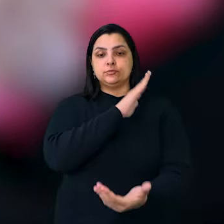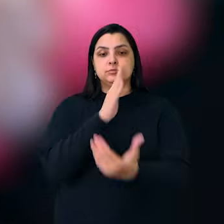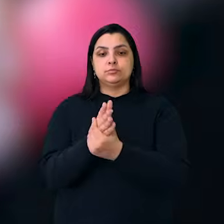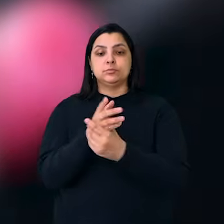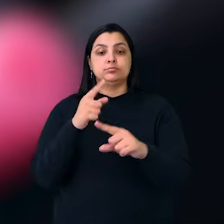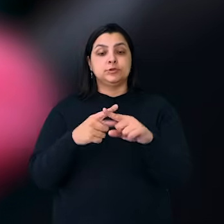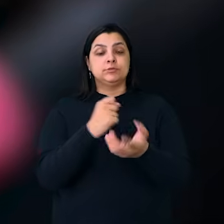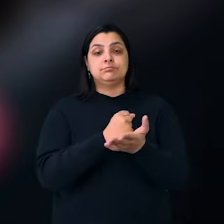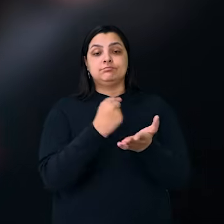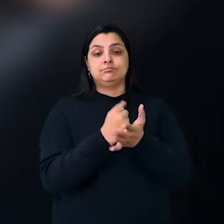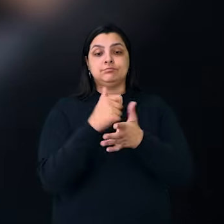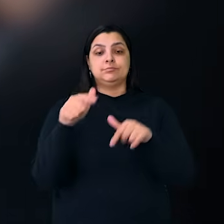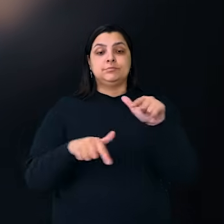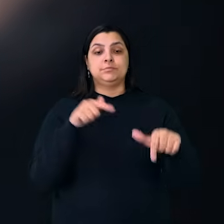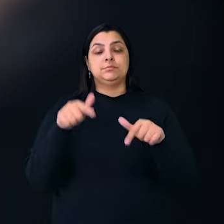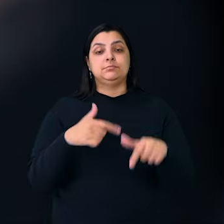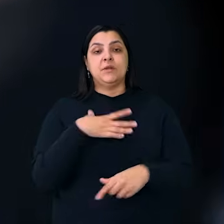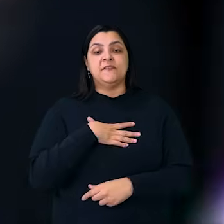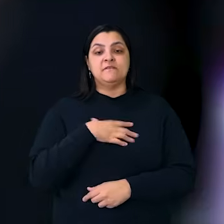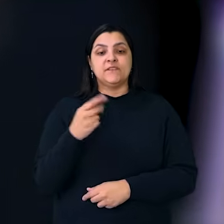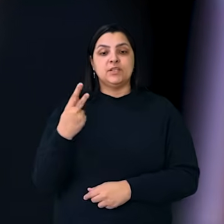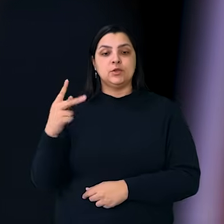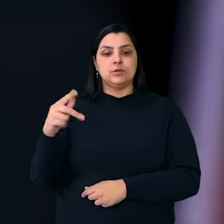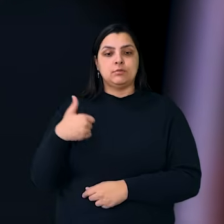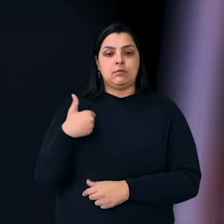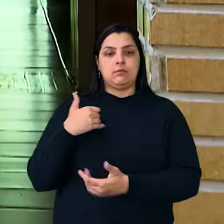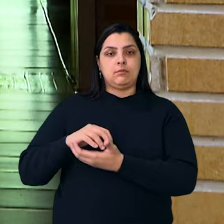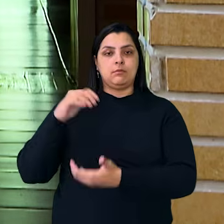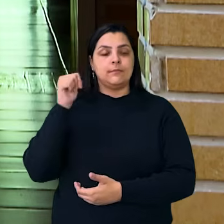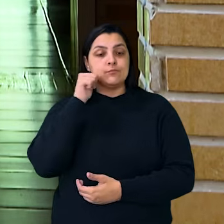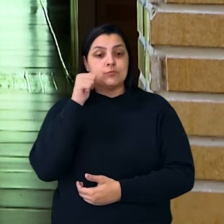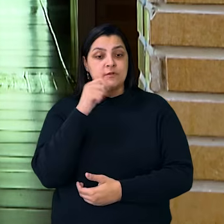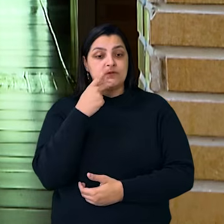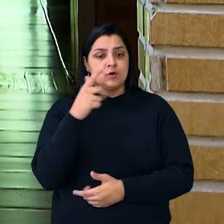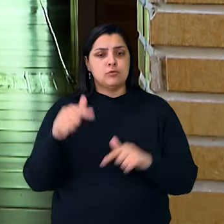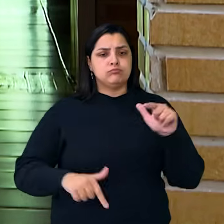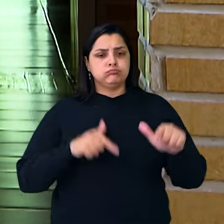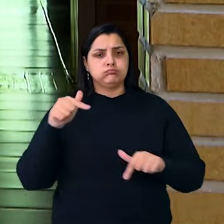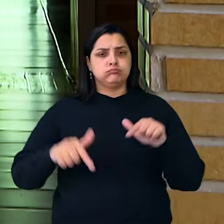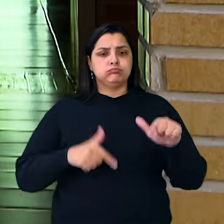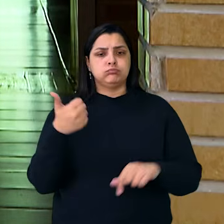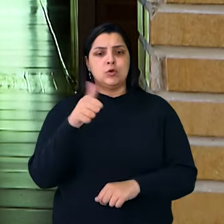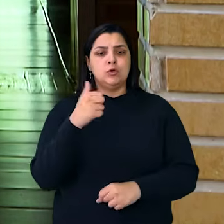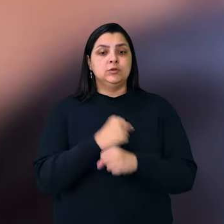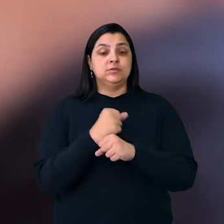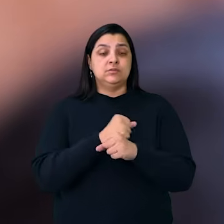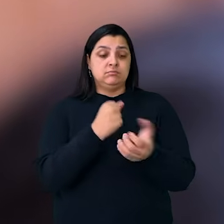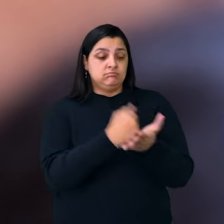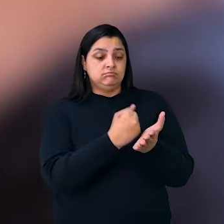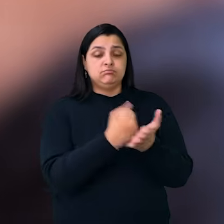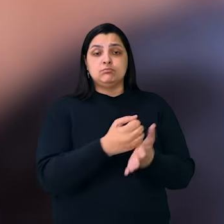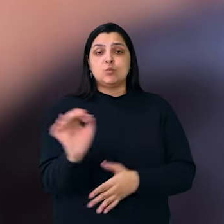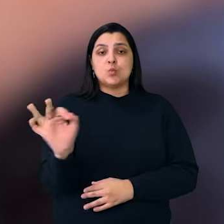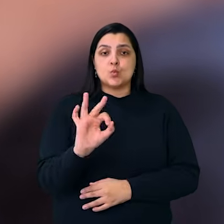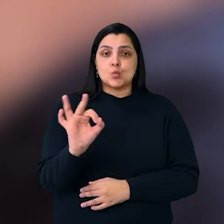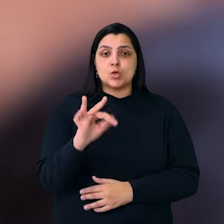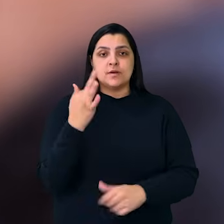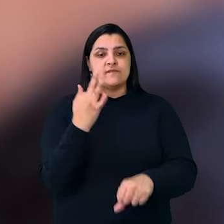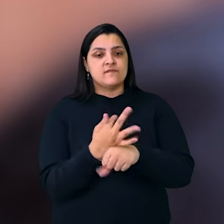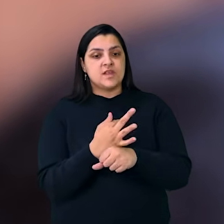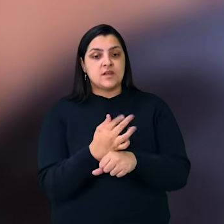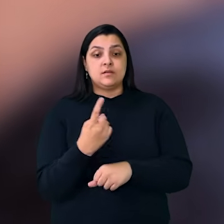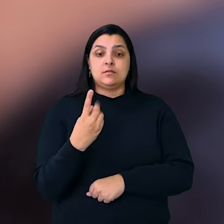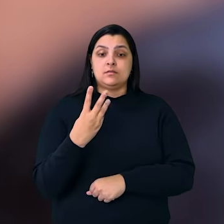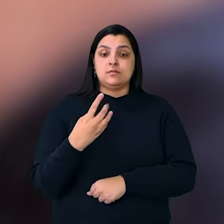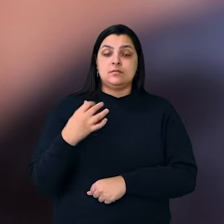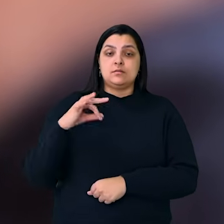justiça o reconhecimento de vínculo de emprego com o filho de uma idosa. A mulher disse que prestou serviços por 11 anos sem carteira assinada,